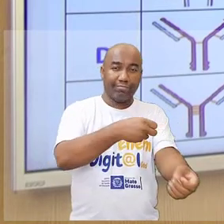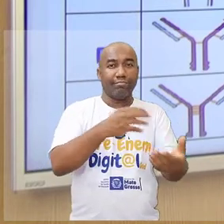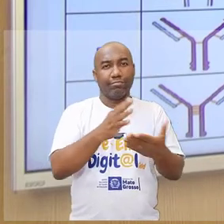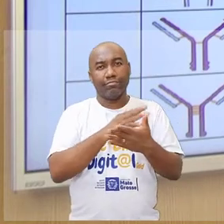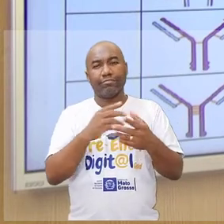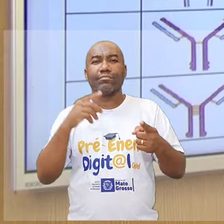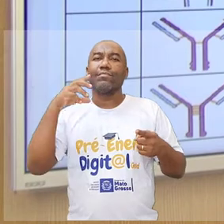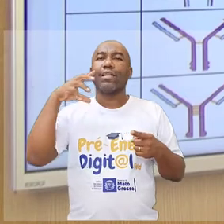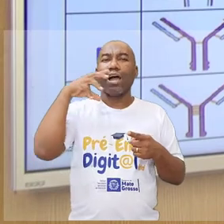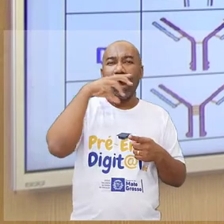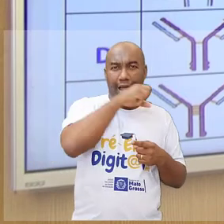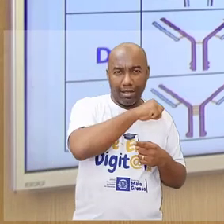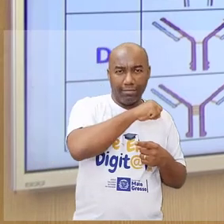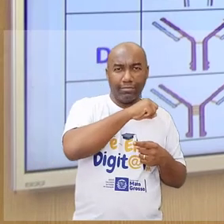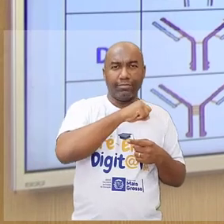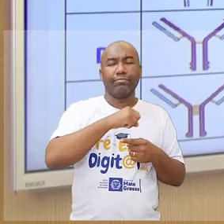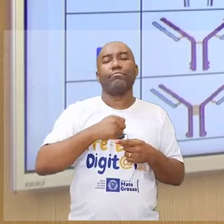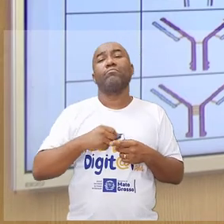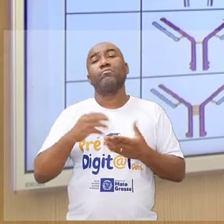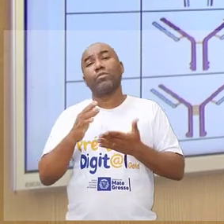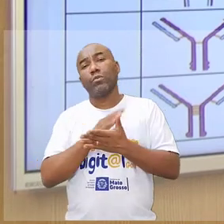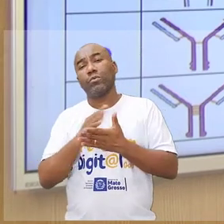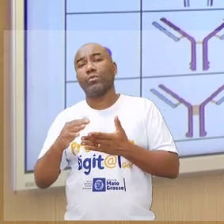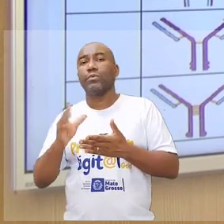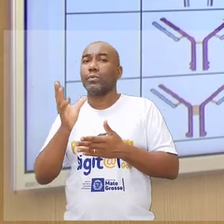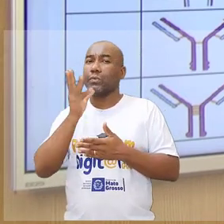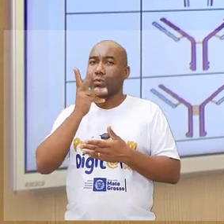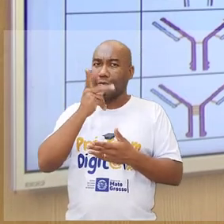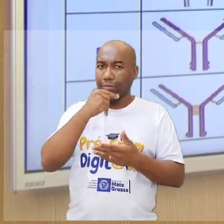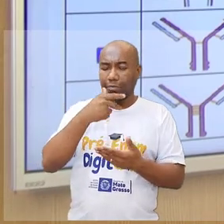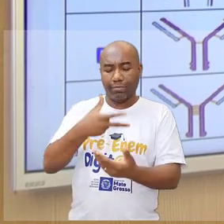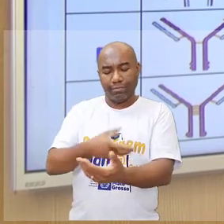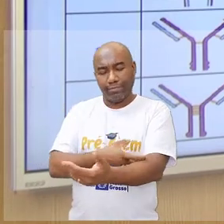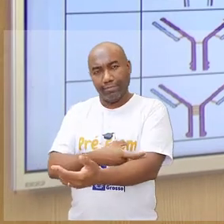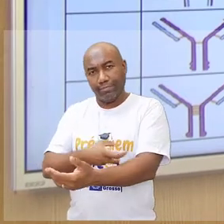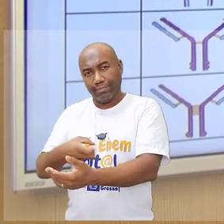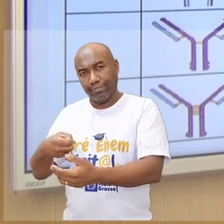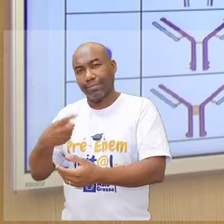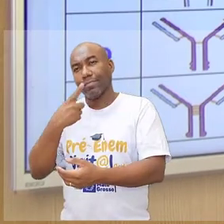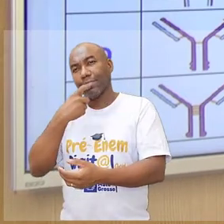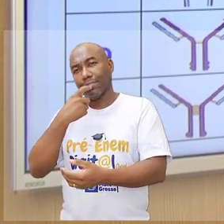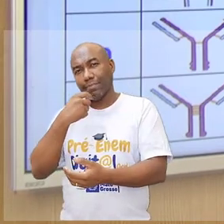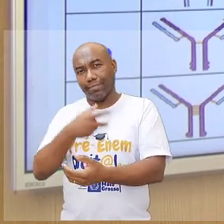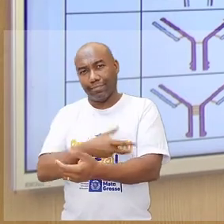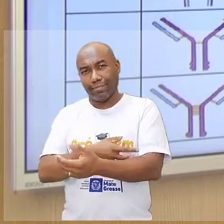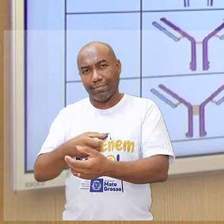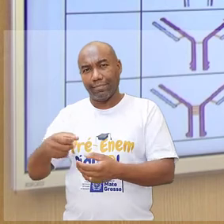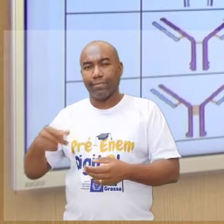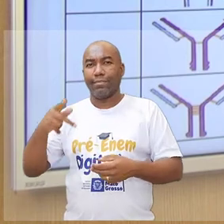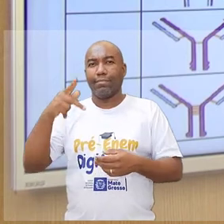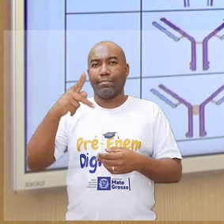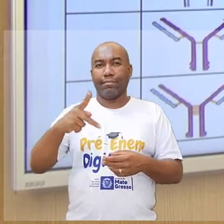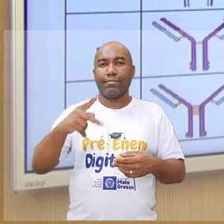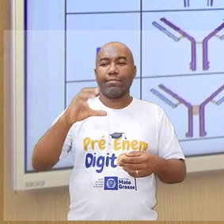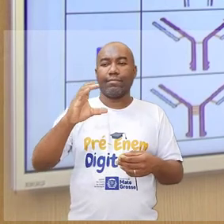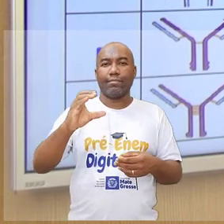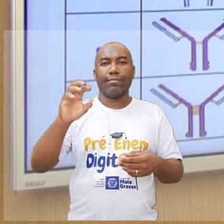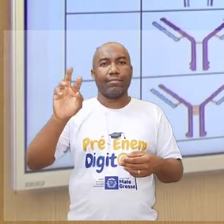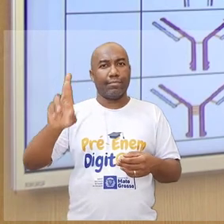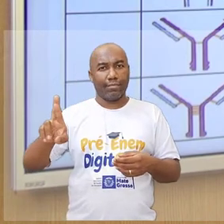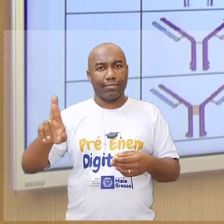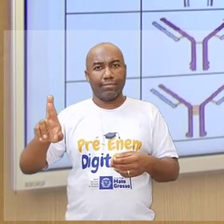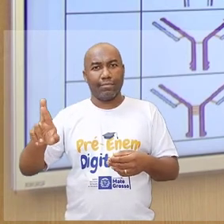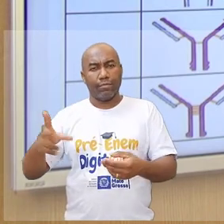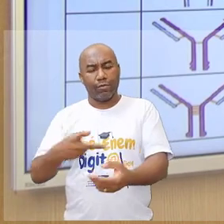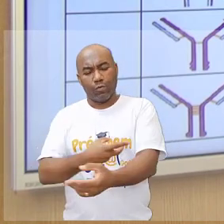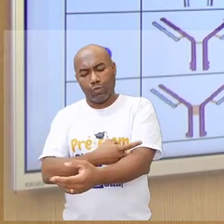o teste rápido, e existe também aquele teste que nós chamamos de PCR.